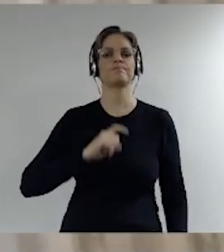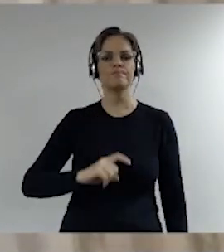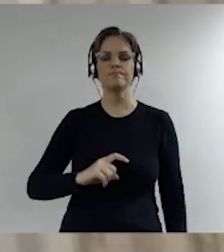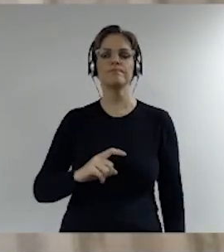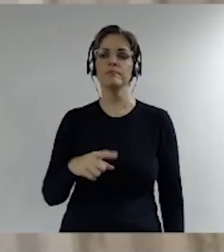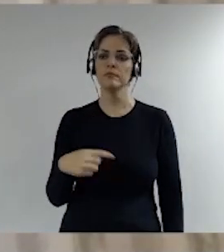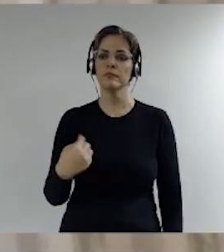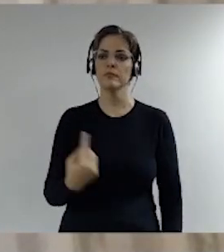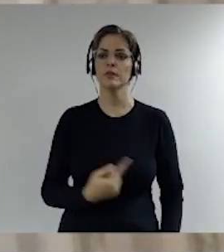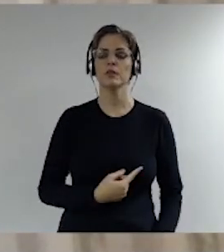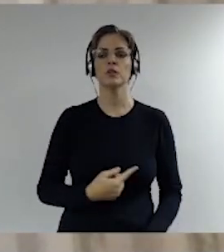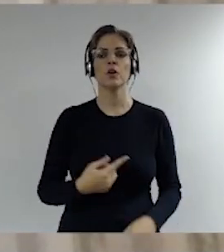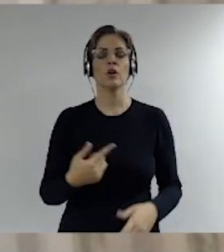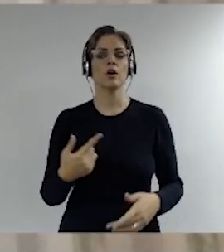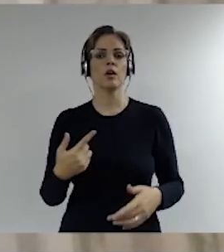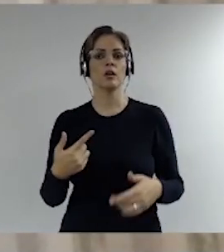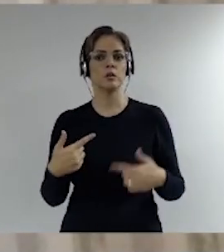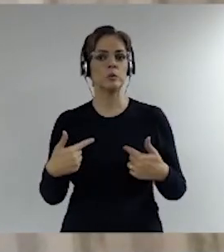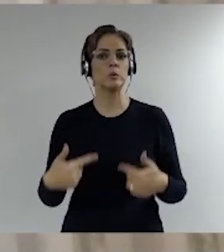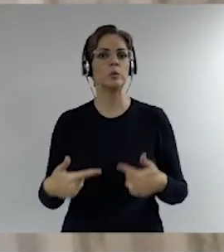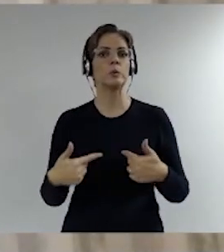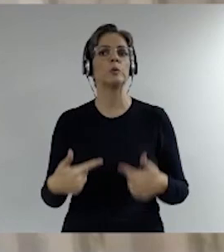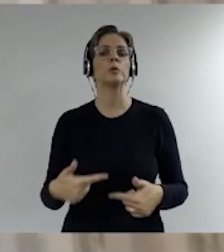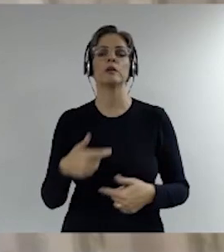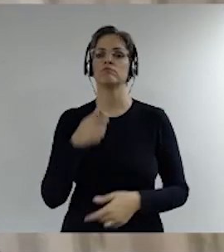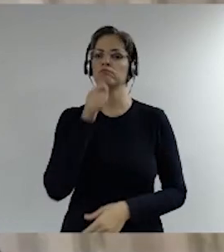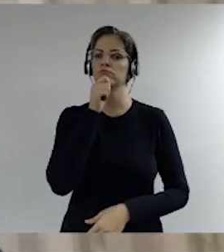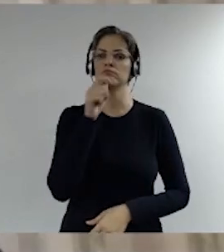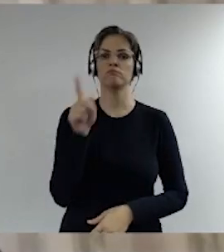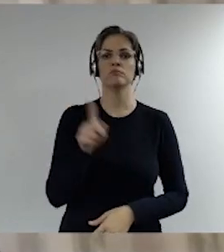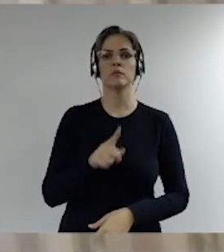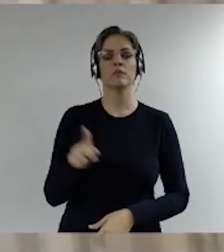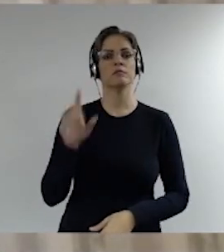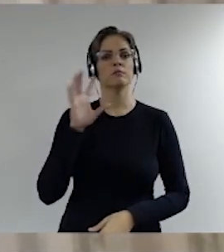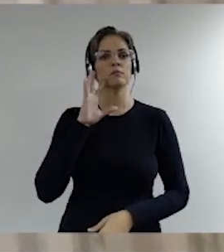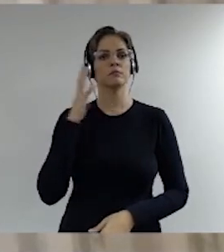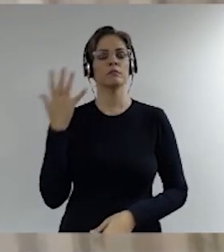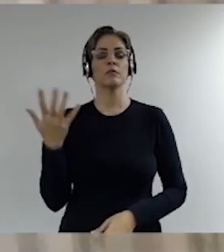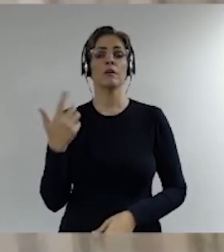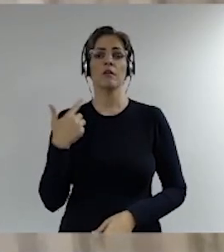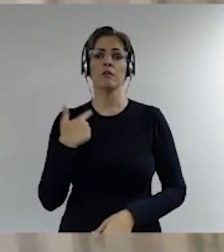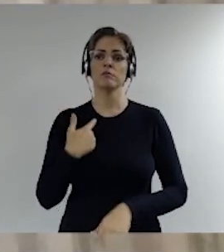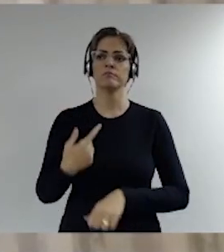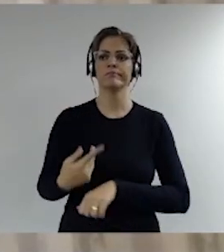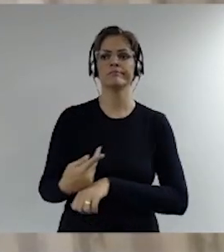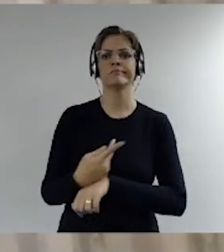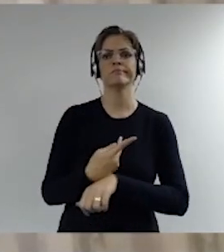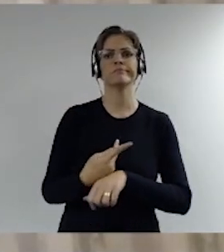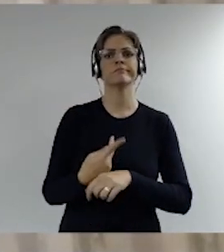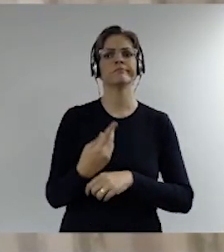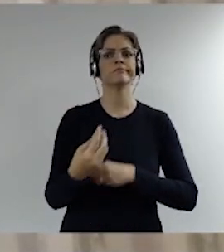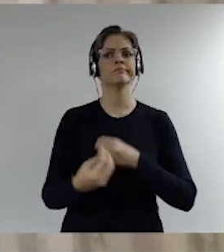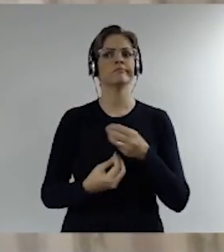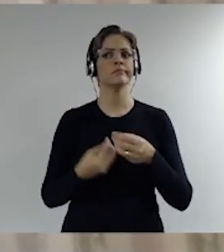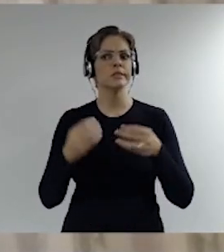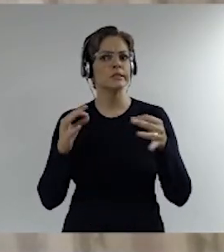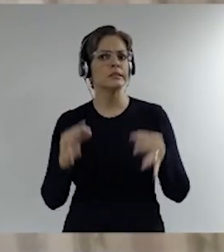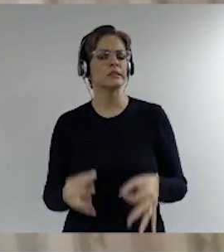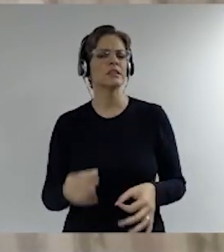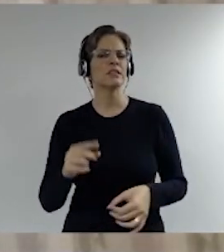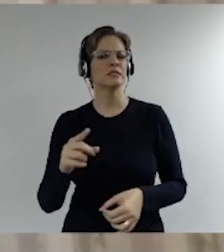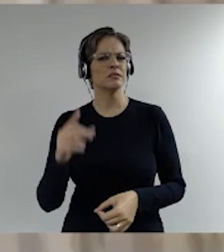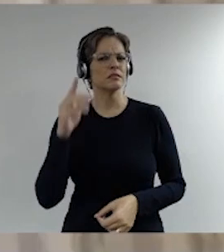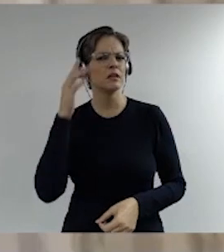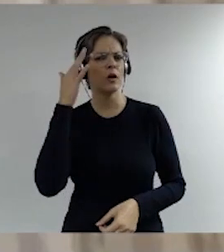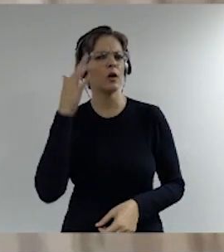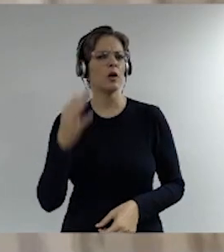uma porta entreaberta. Eu busquei a palavra mais certa. Vê se entende o meu grito